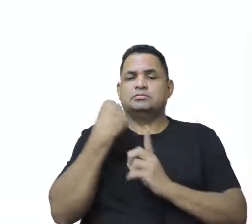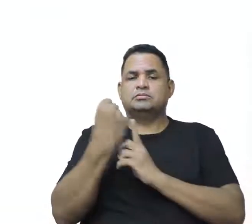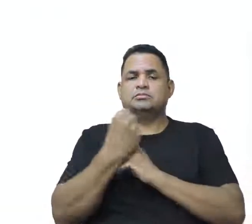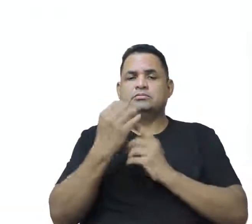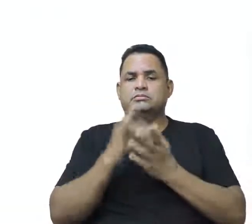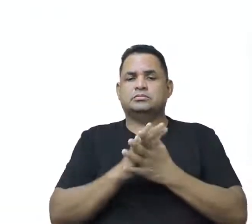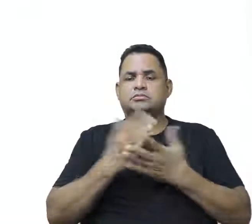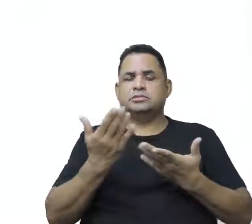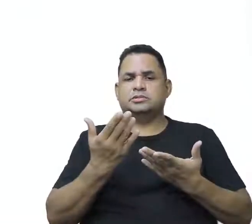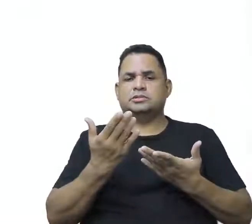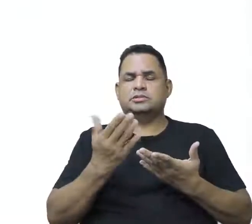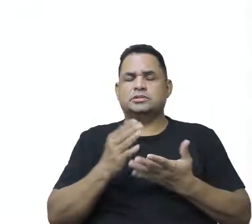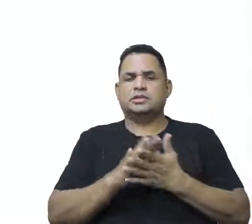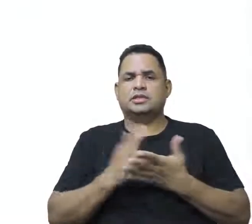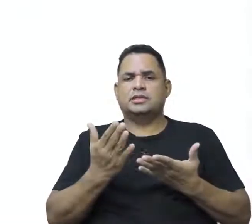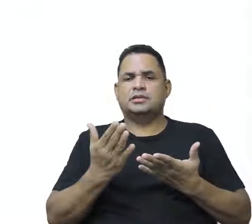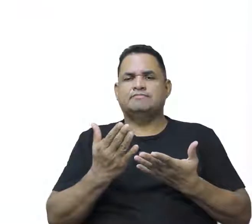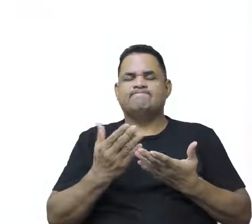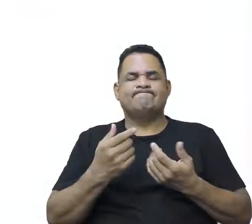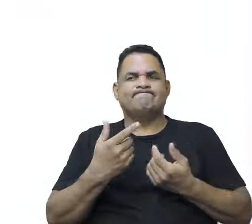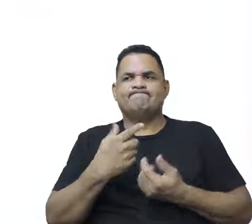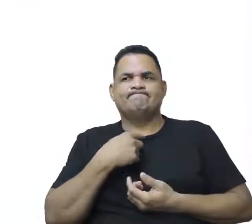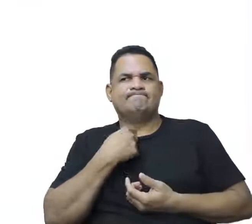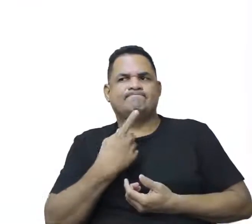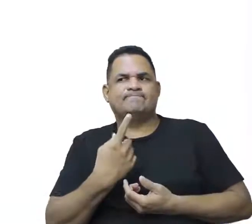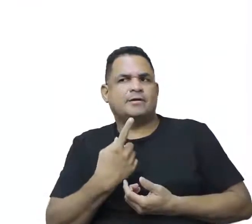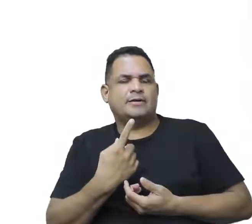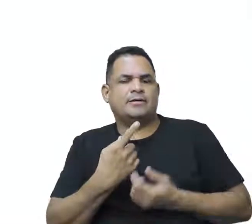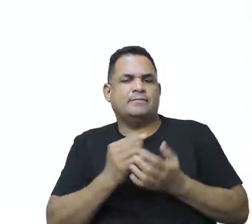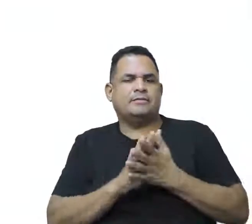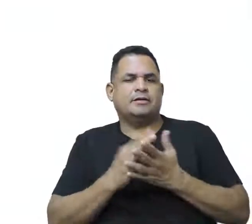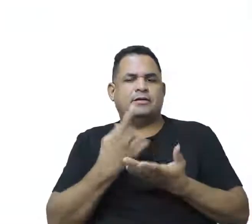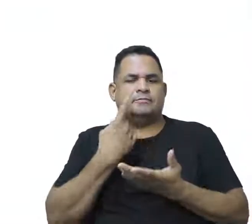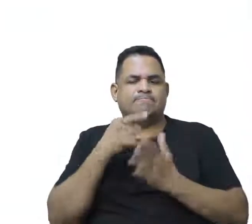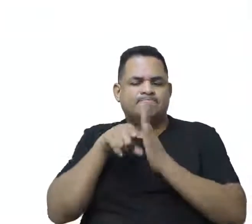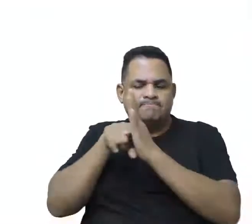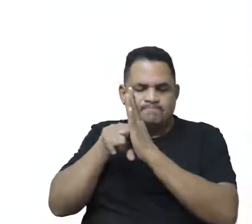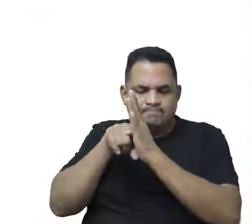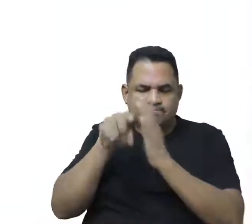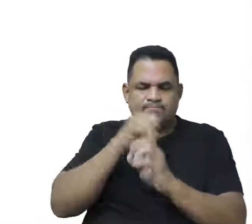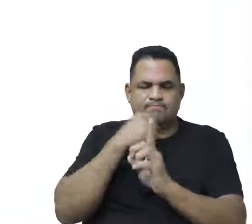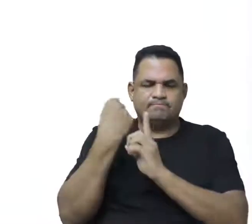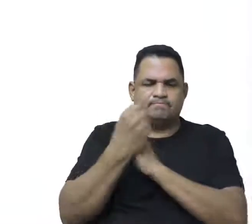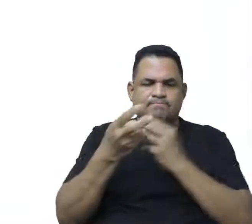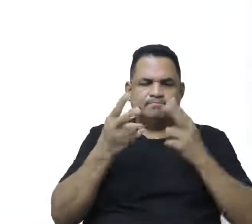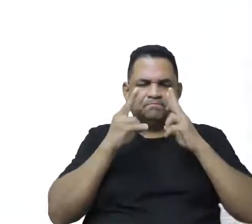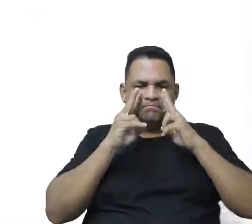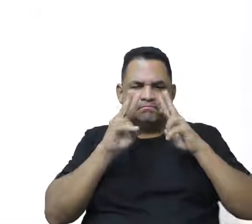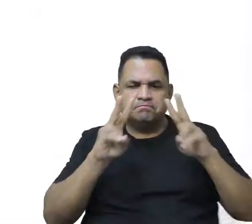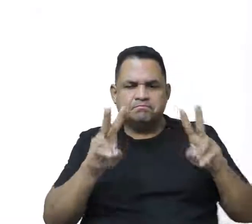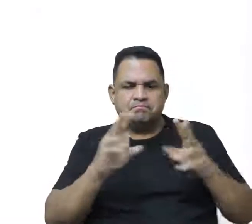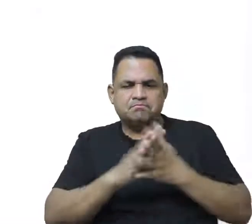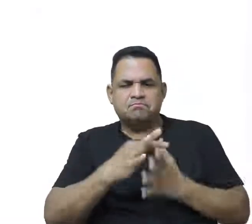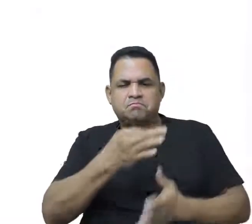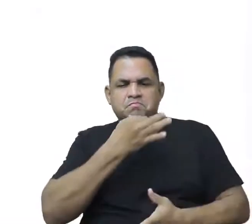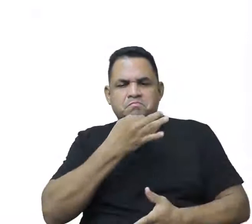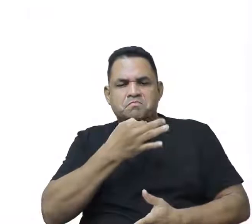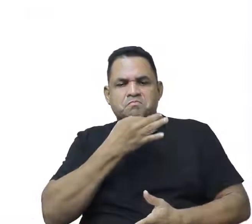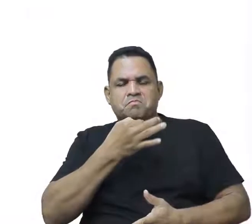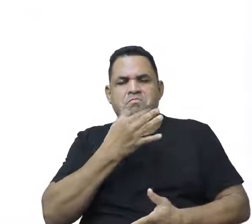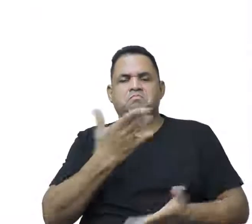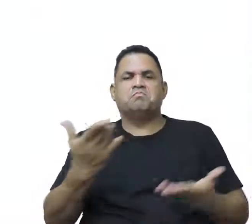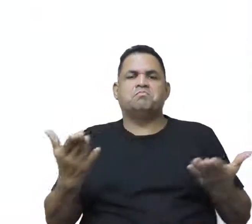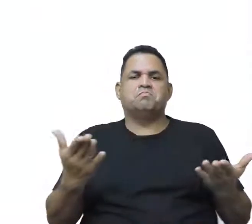principal. Não tem como analisar e olhar para essa sociedade com um olhar crítico, ou seja, com